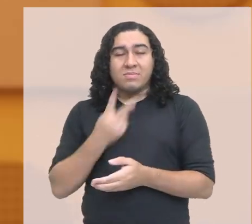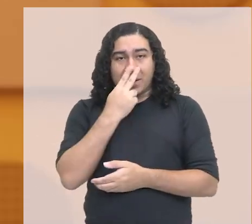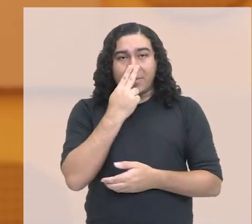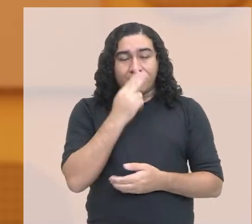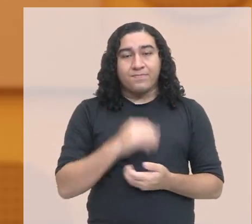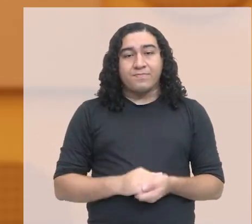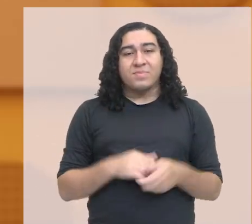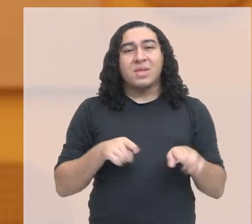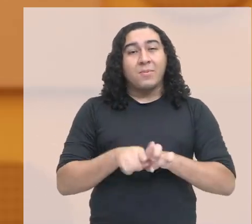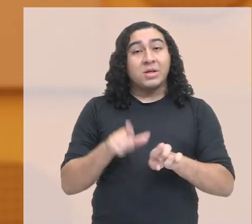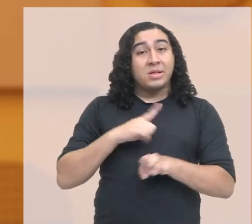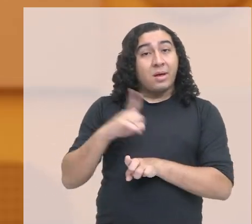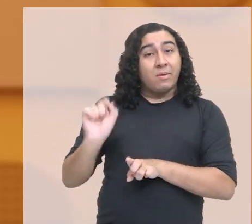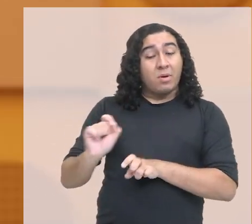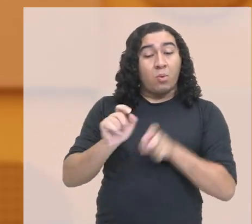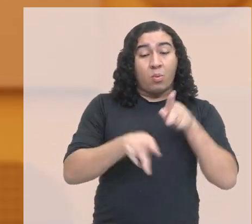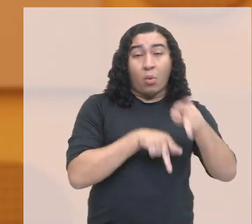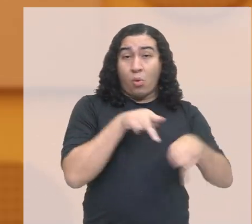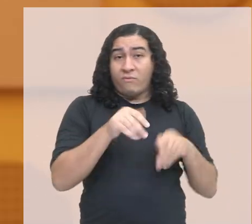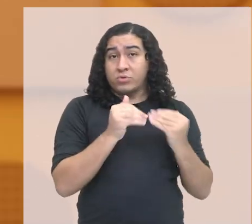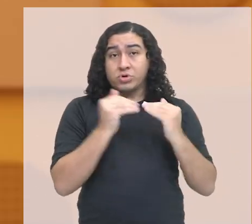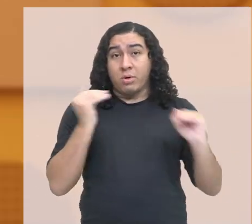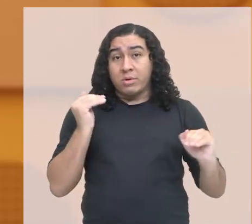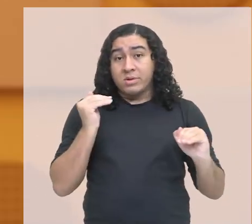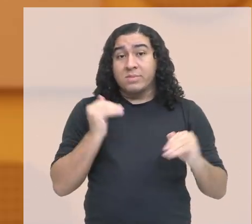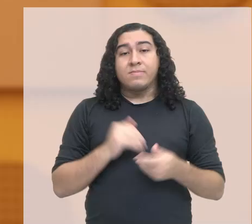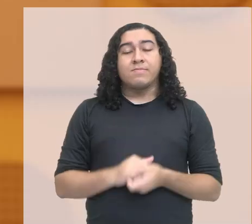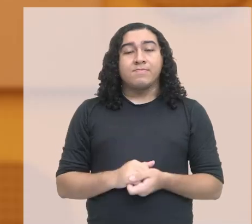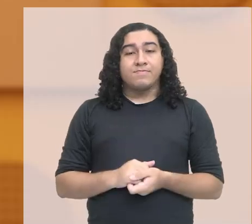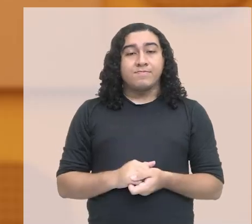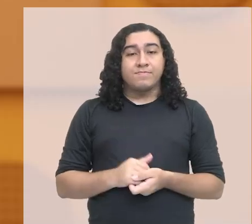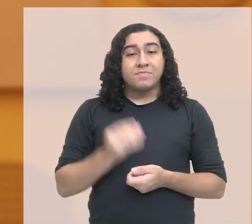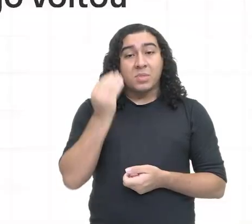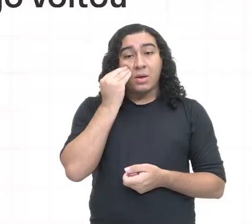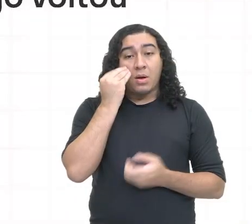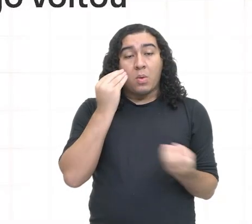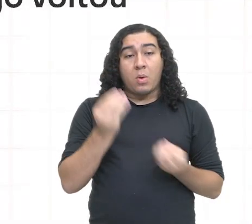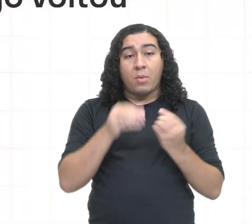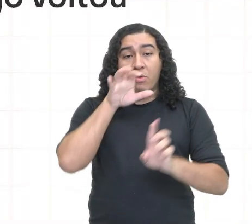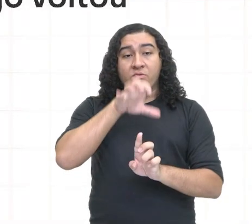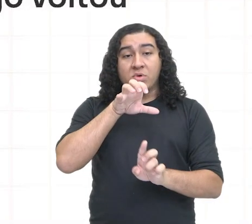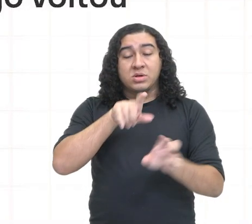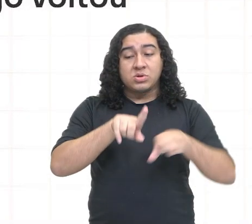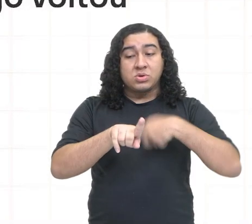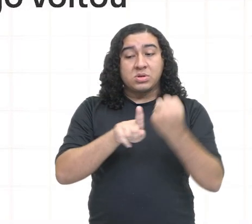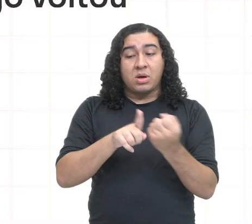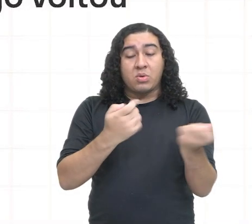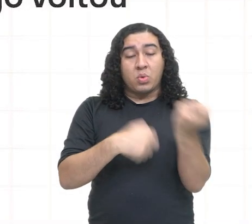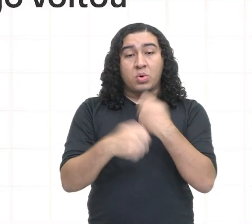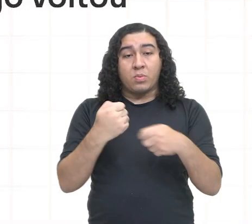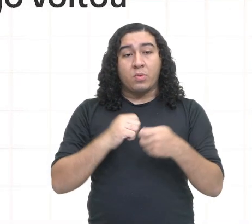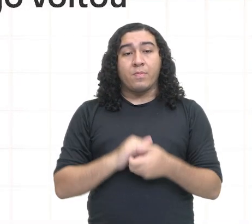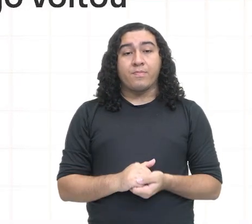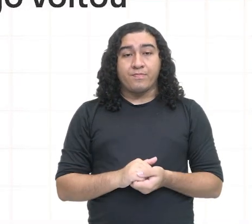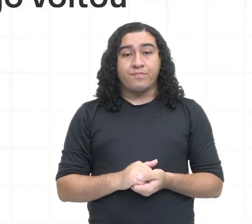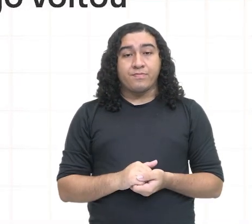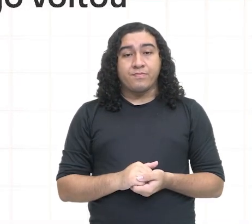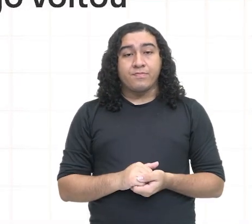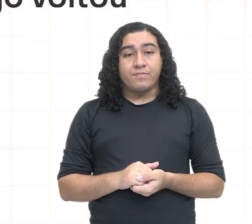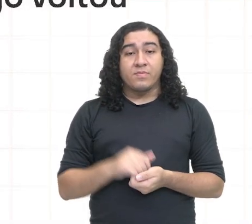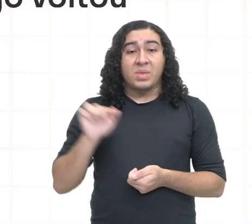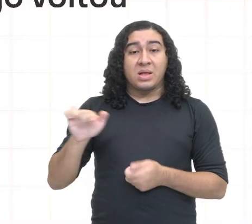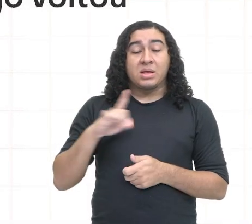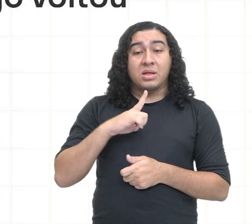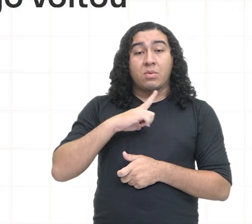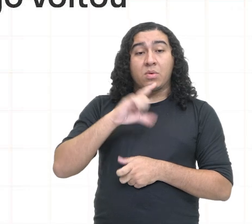né, da opinião pública. Olha só, vamos aos impactos econômicos e sociais. do governo Collor, né? As medidas de Collor eles